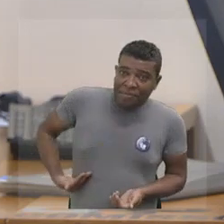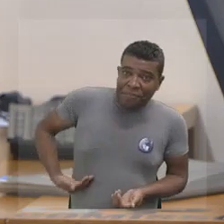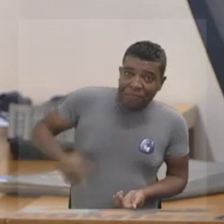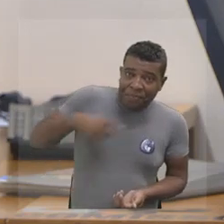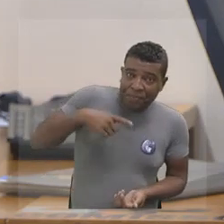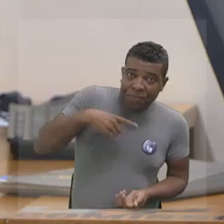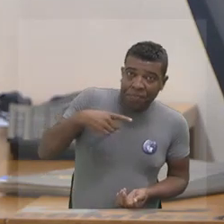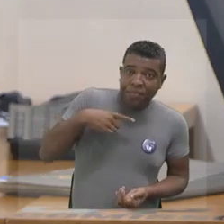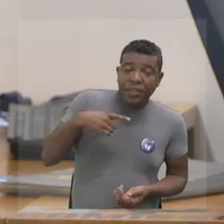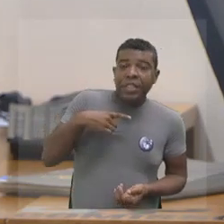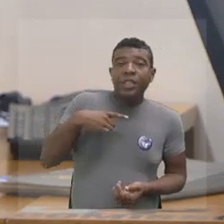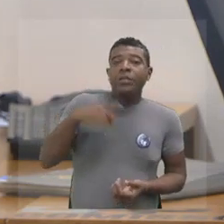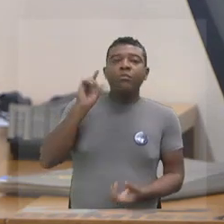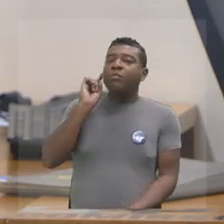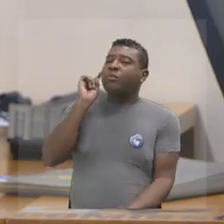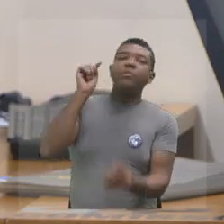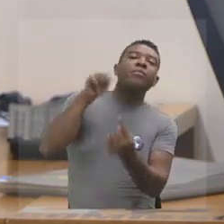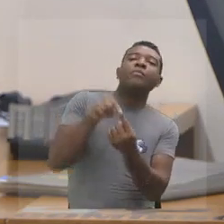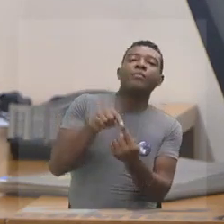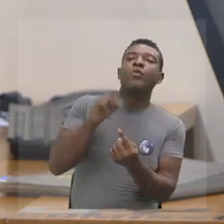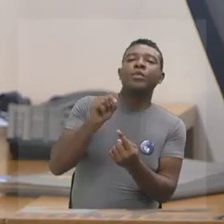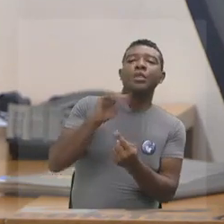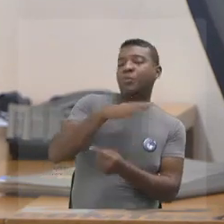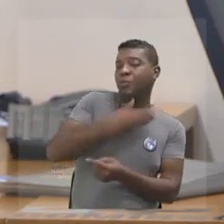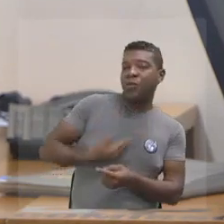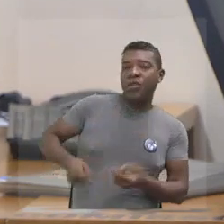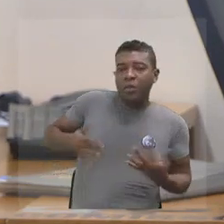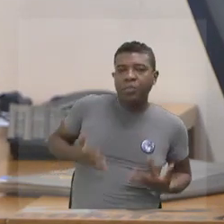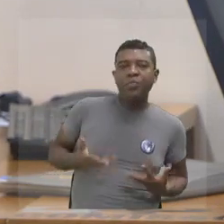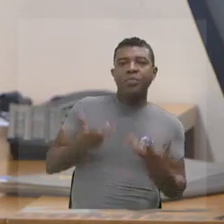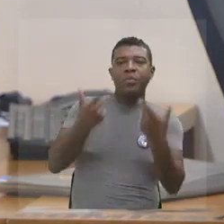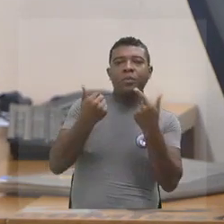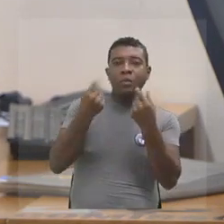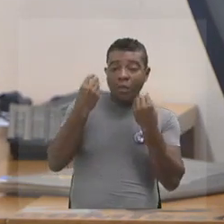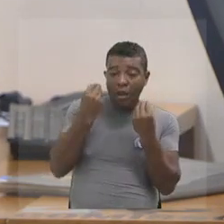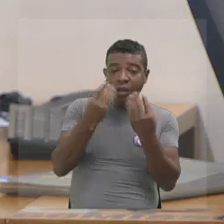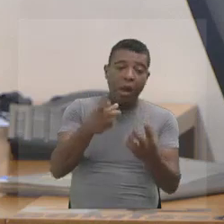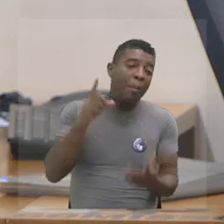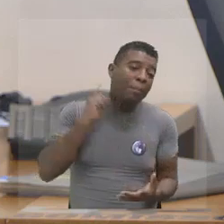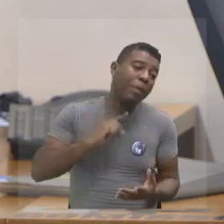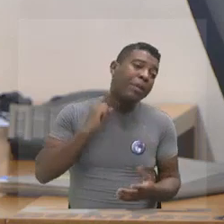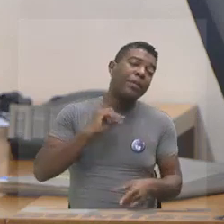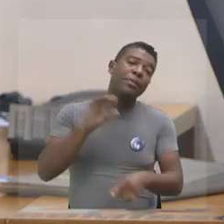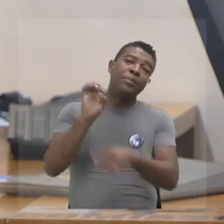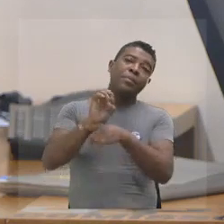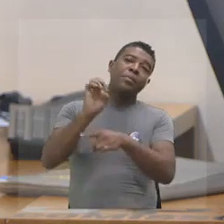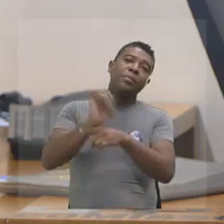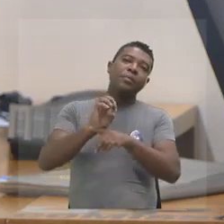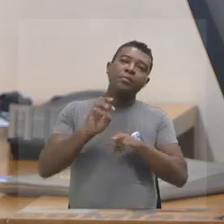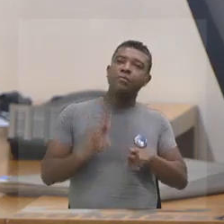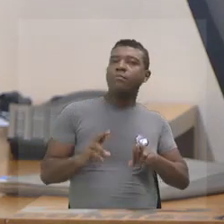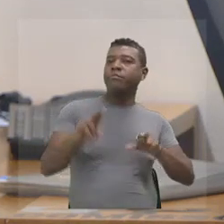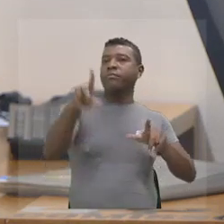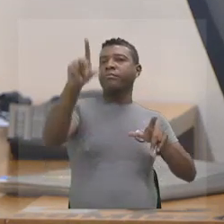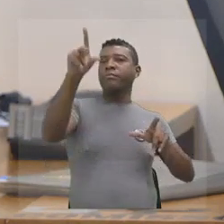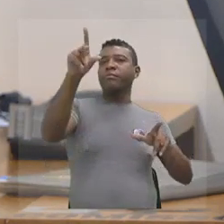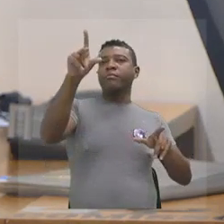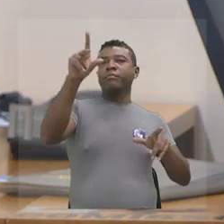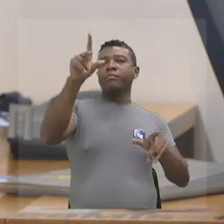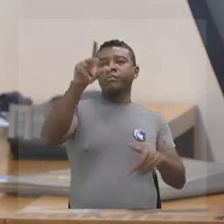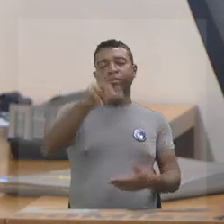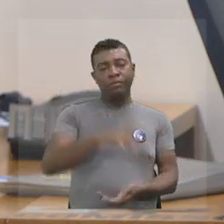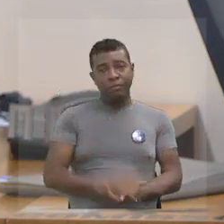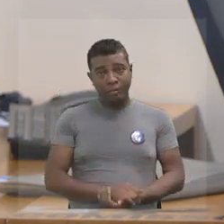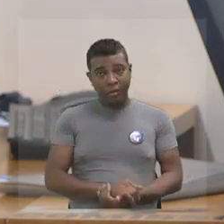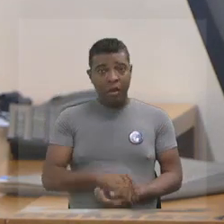beneficente né é que faz de minas né um estado diferente então falar que